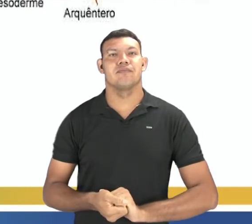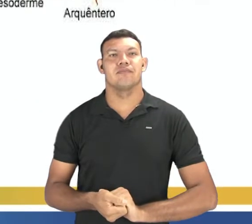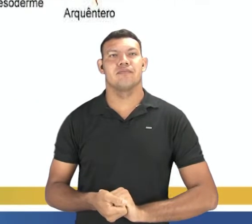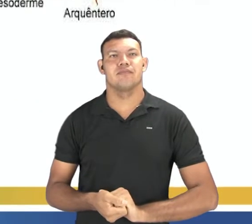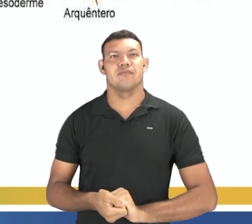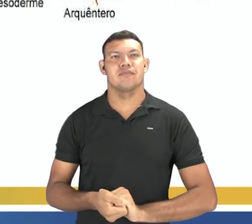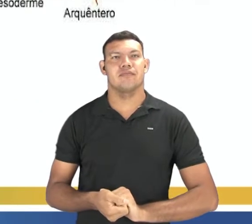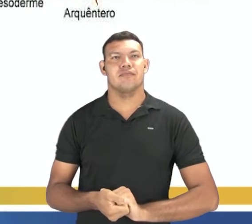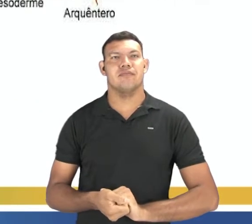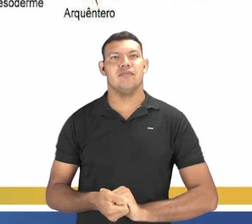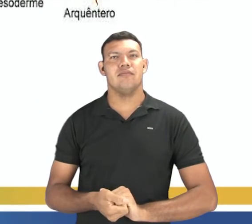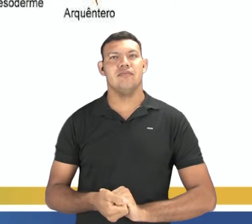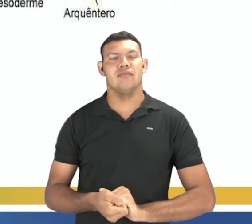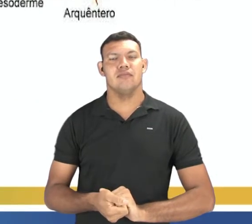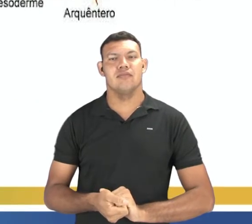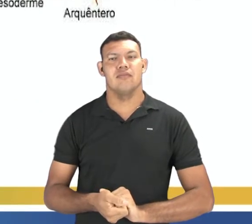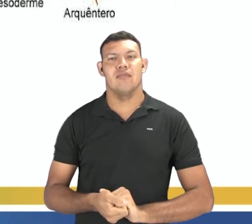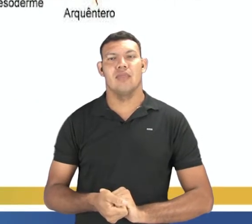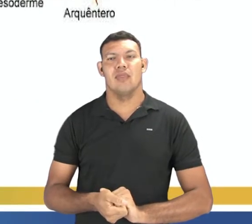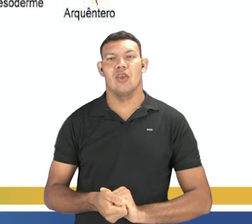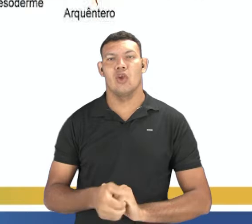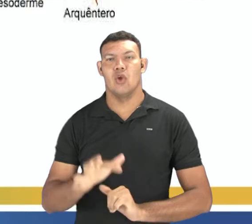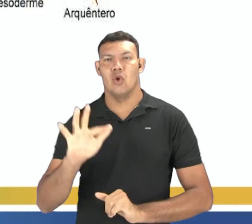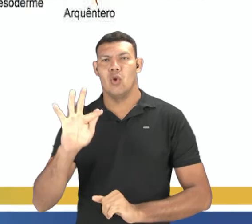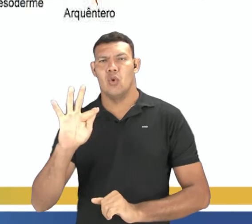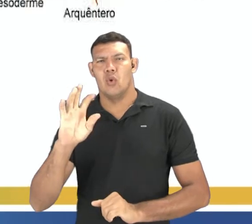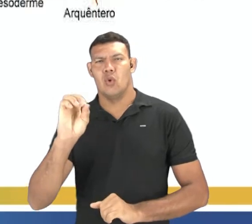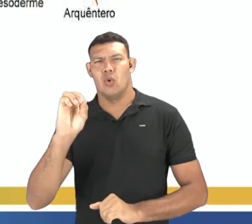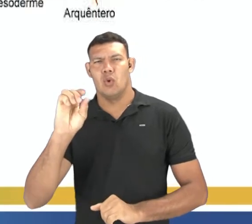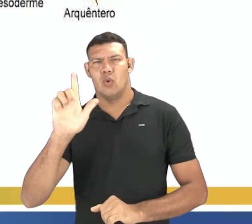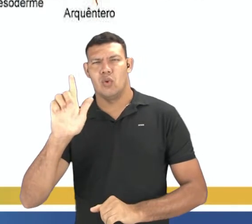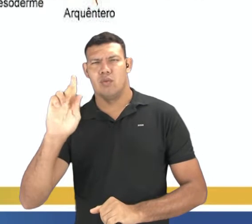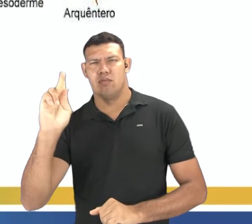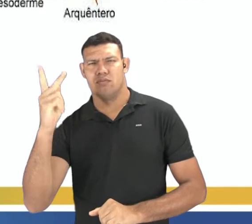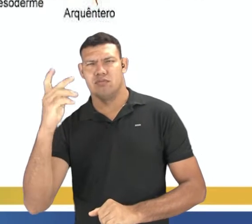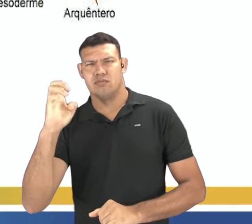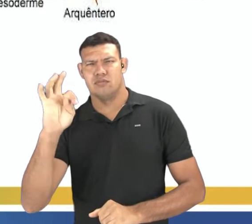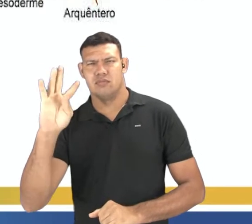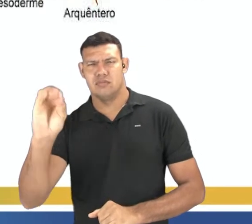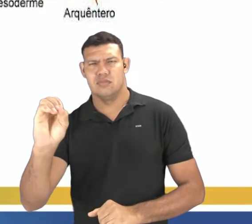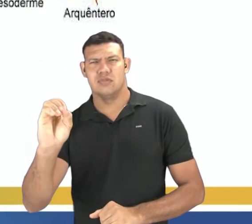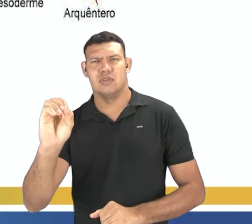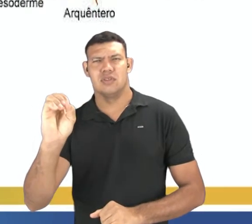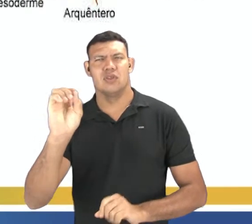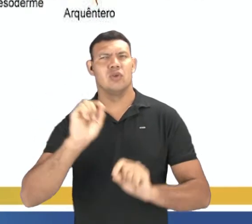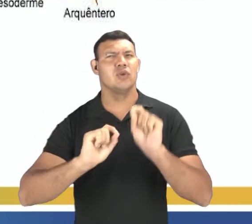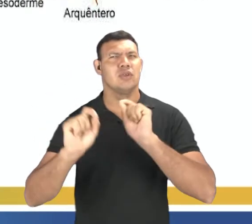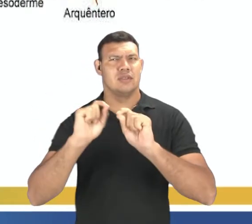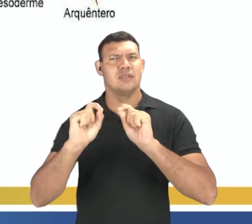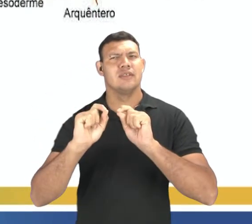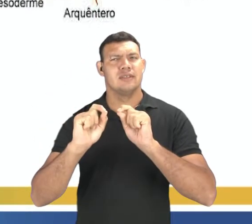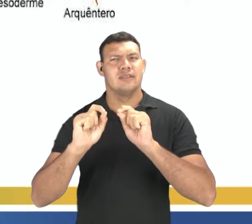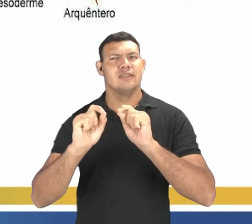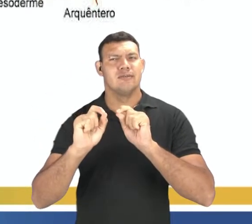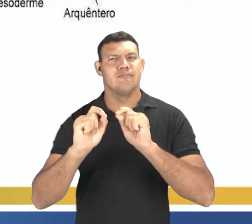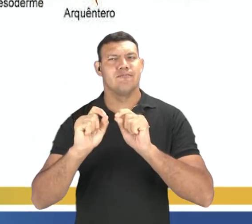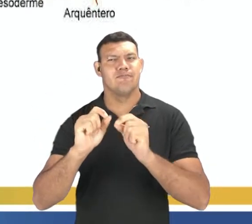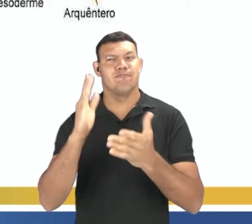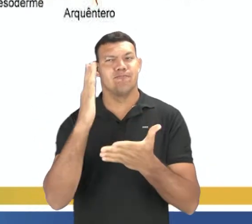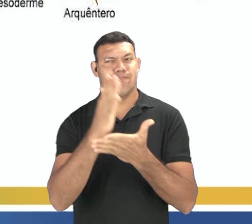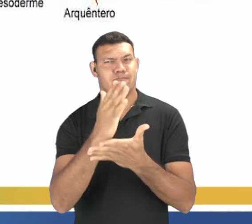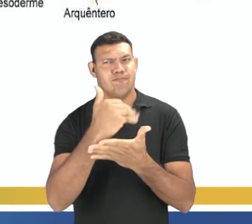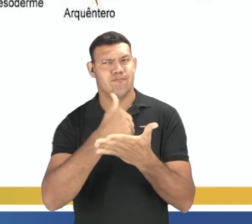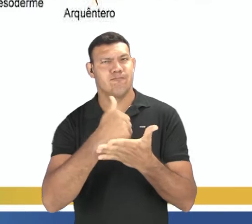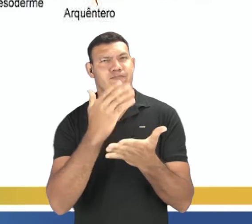Então, os folhetos, eles darão origem aos diferentes tipos de tecidos. Como eles se dividem? Eles podem se dividir